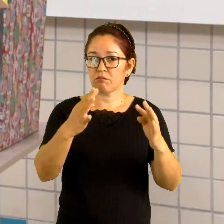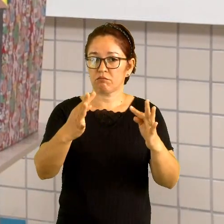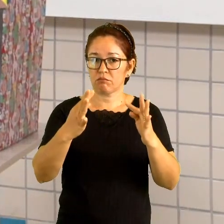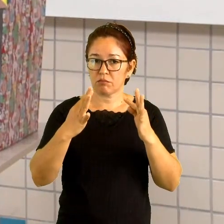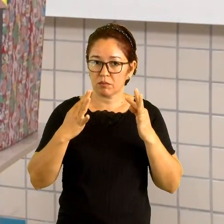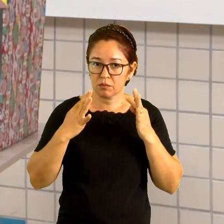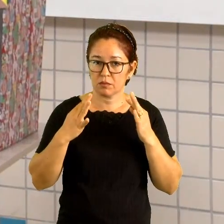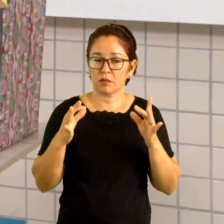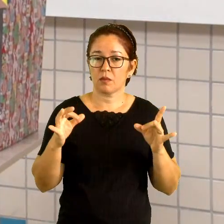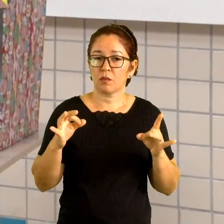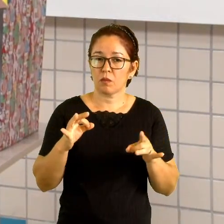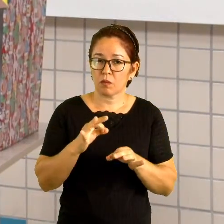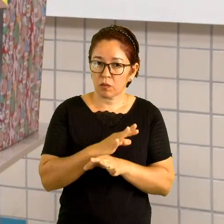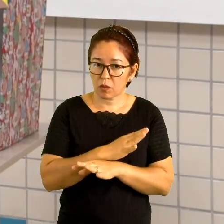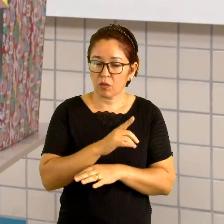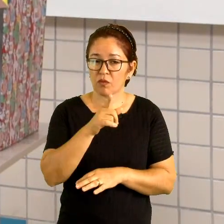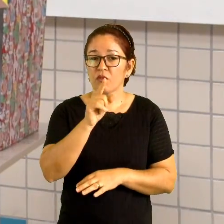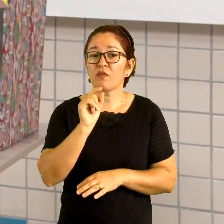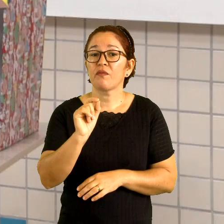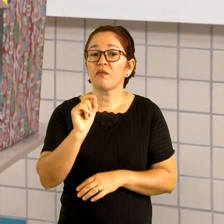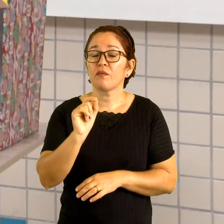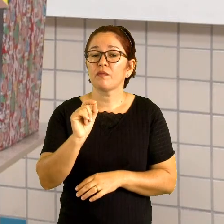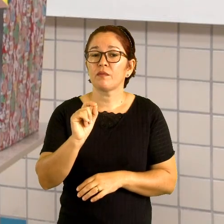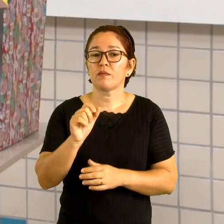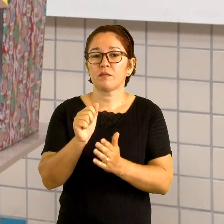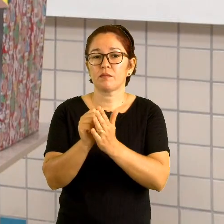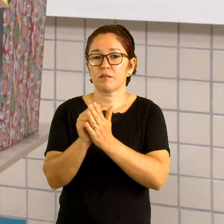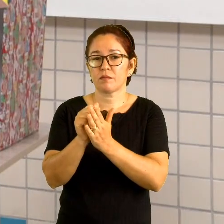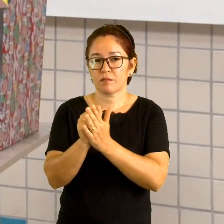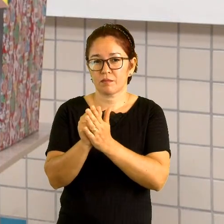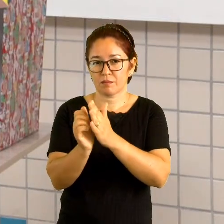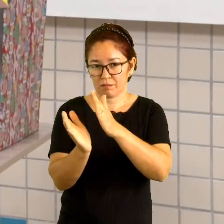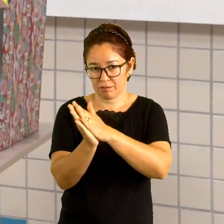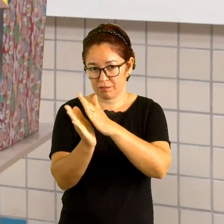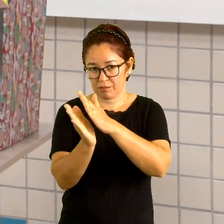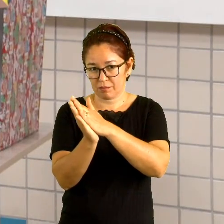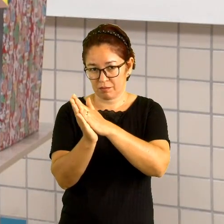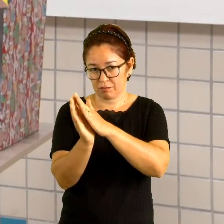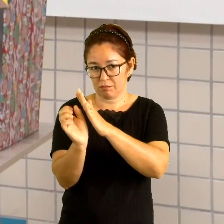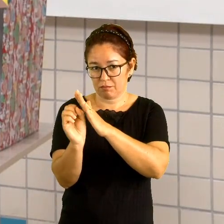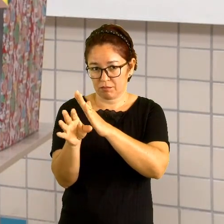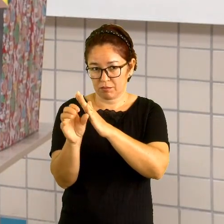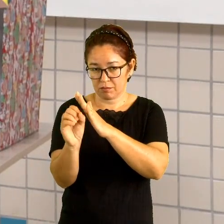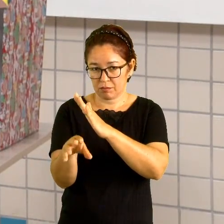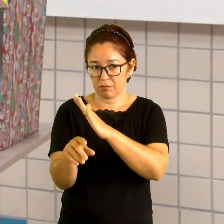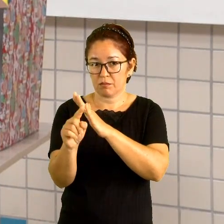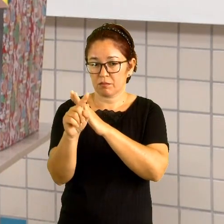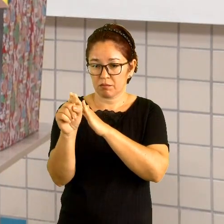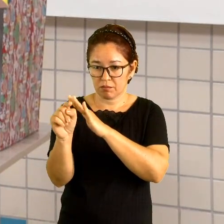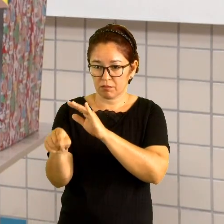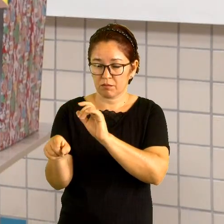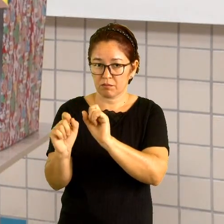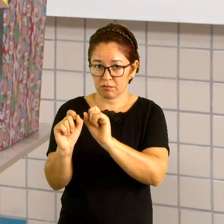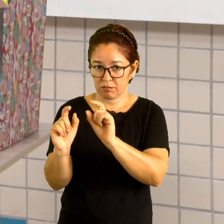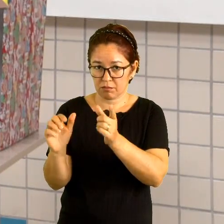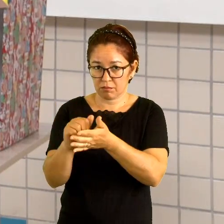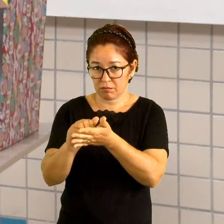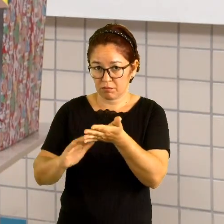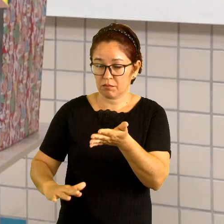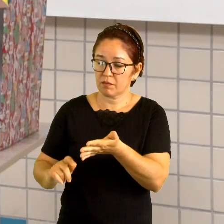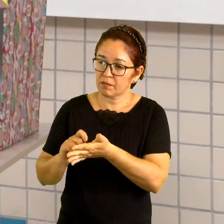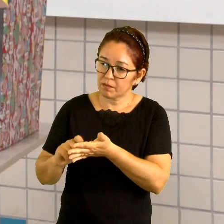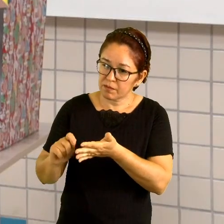vai acessar a plataforma, pegar as atividades e caso não tenha acesso à internet, não esqueça. Não deixe de